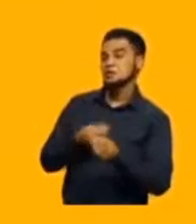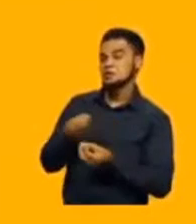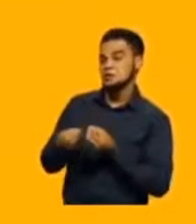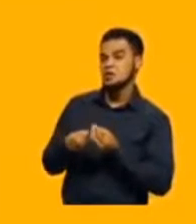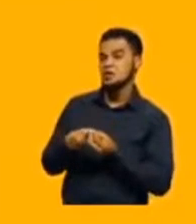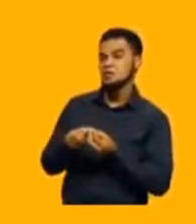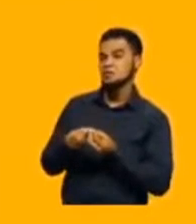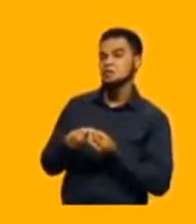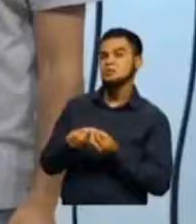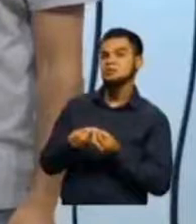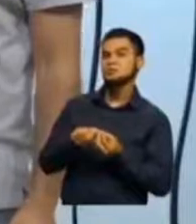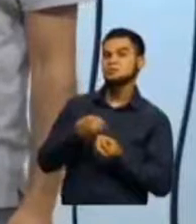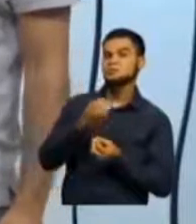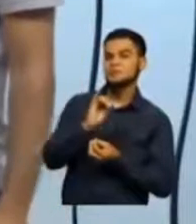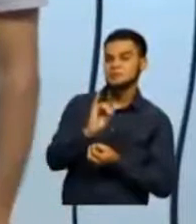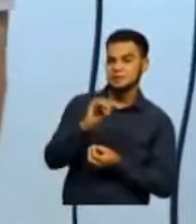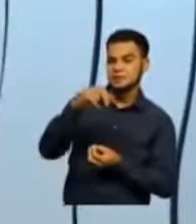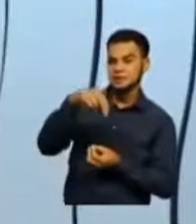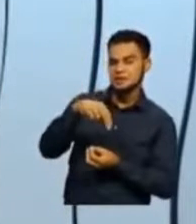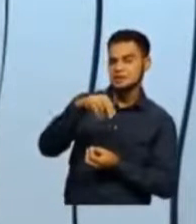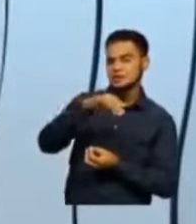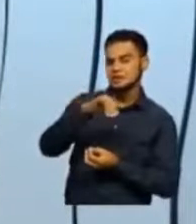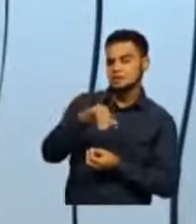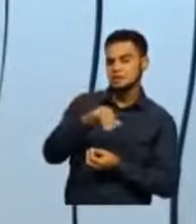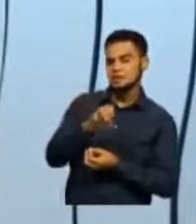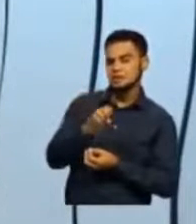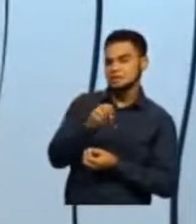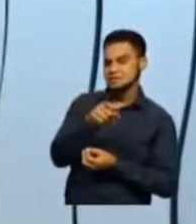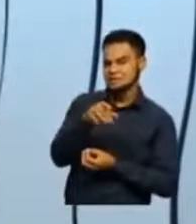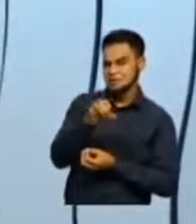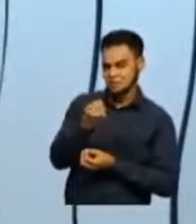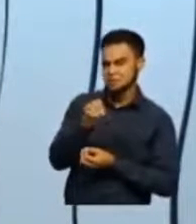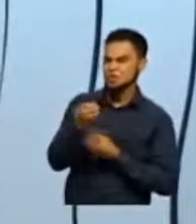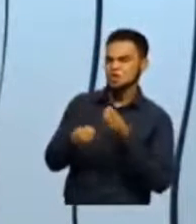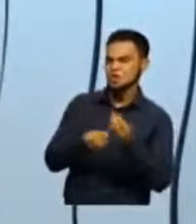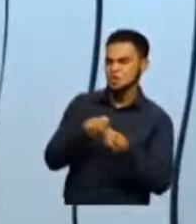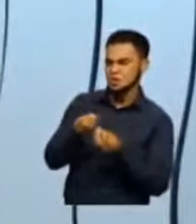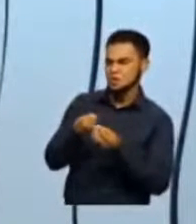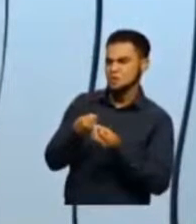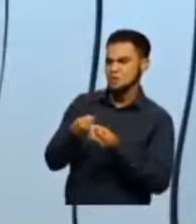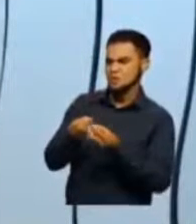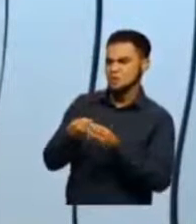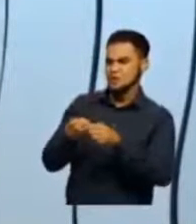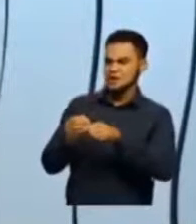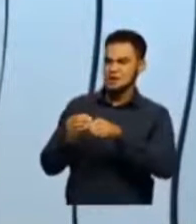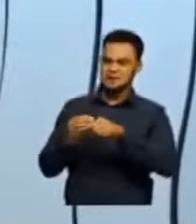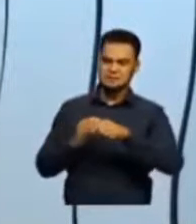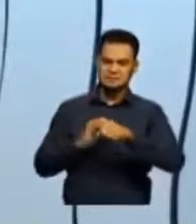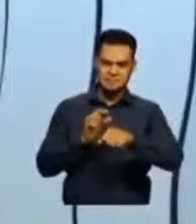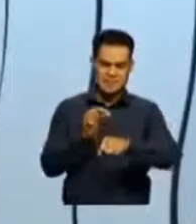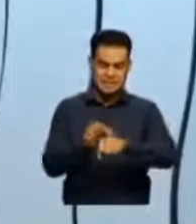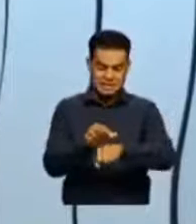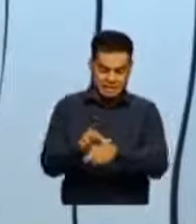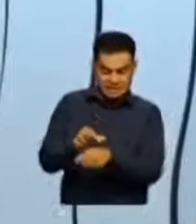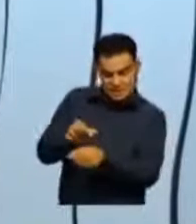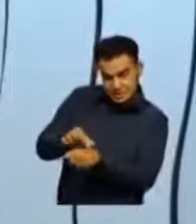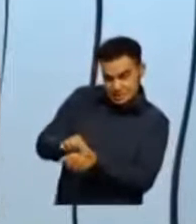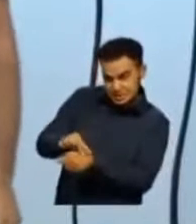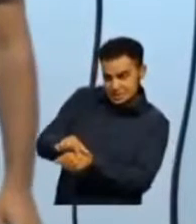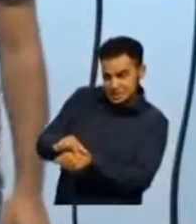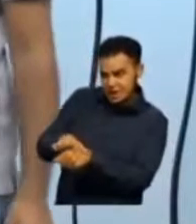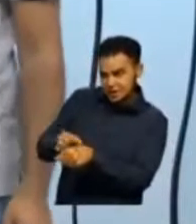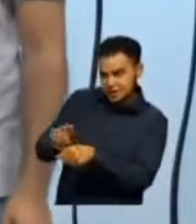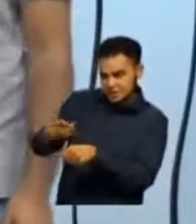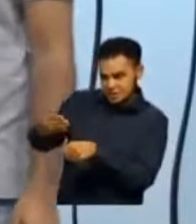gente chama de injeção. Ele vai chegar à borda da célula e vai injetar o seu